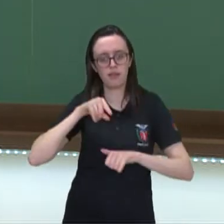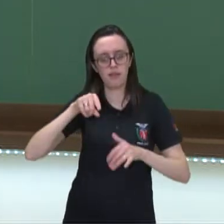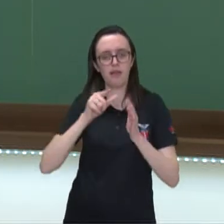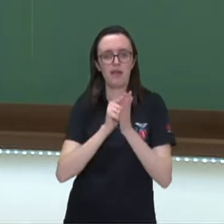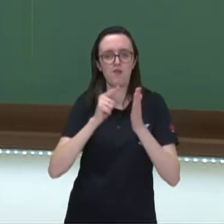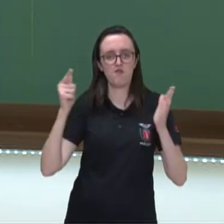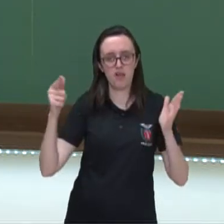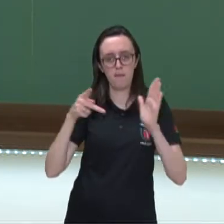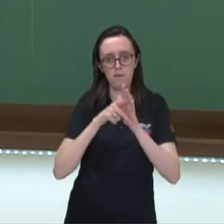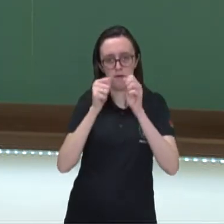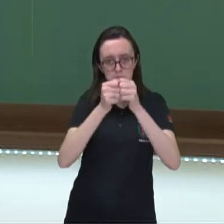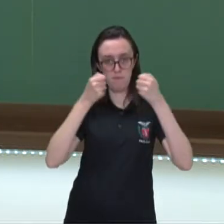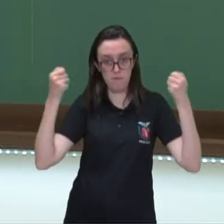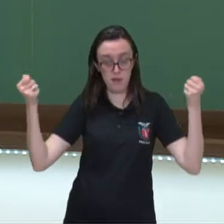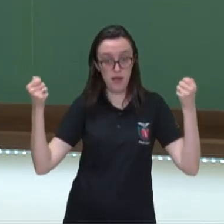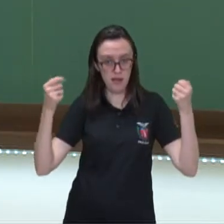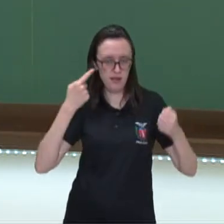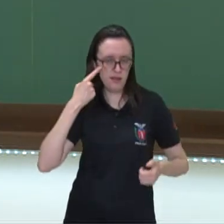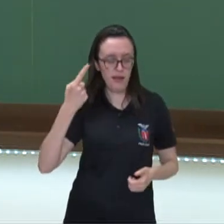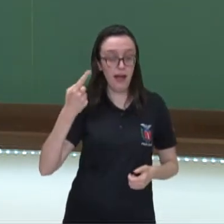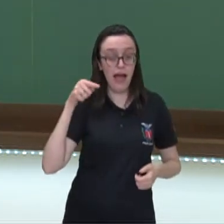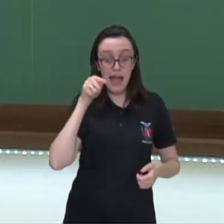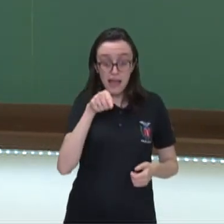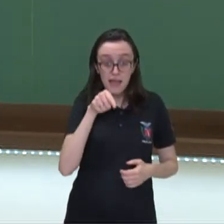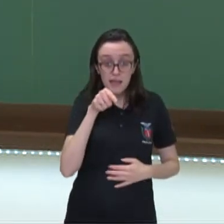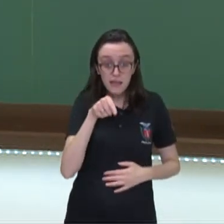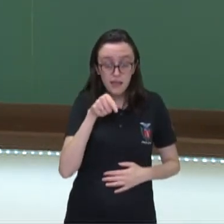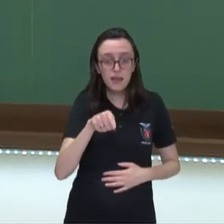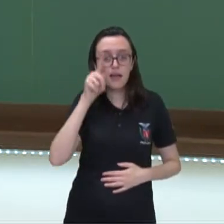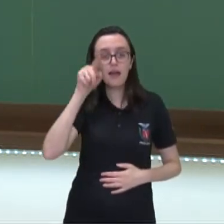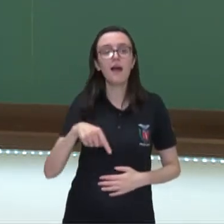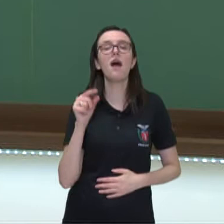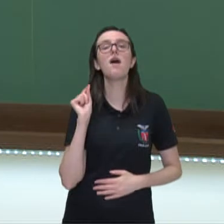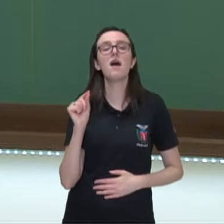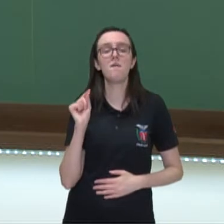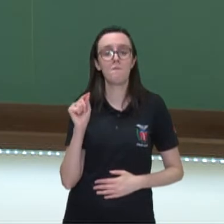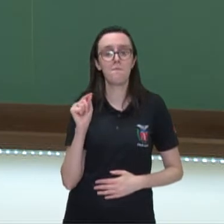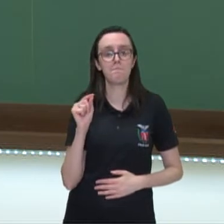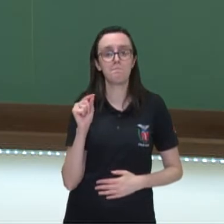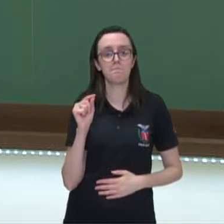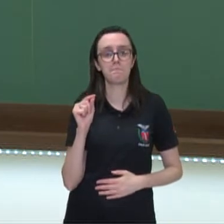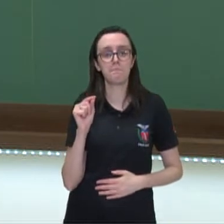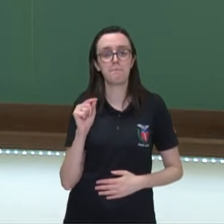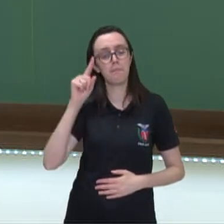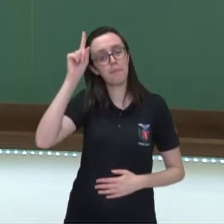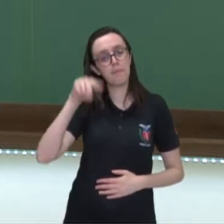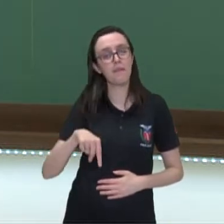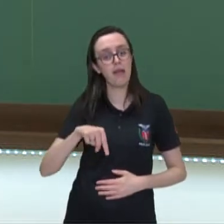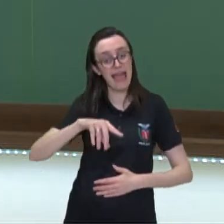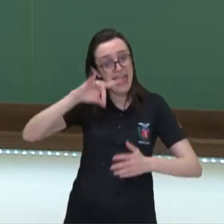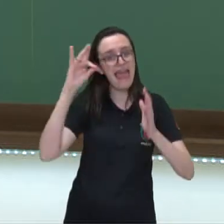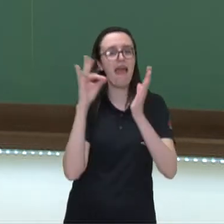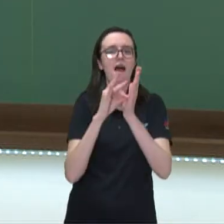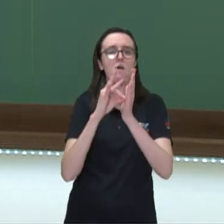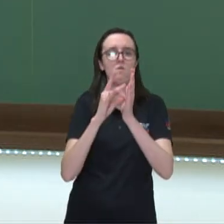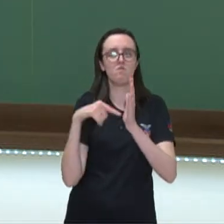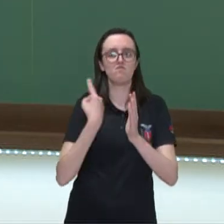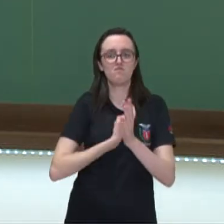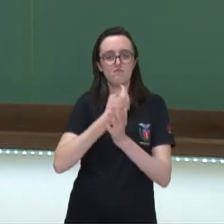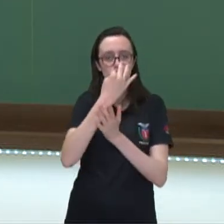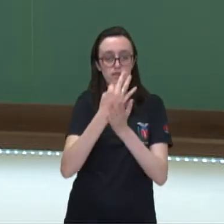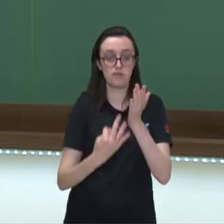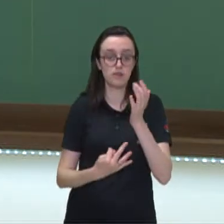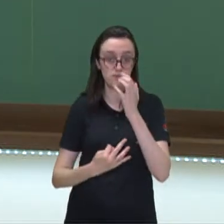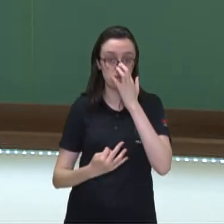página de classificados. Então, observe que isso corresponde à função real, então, do nosso